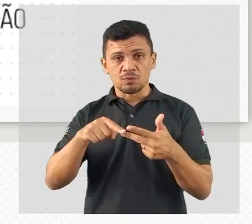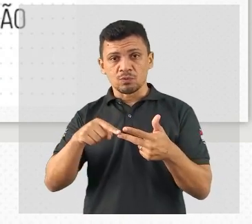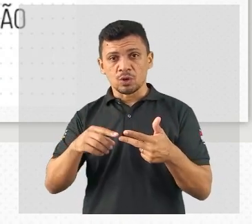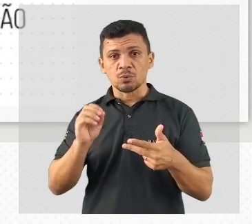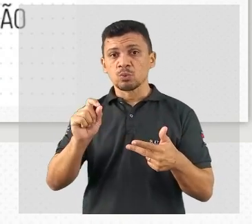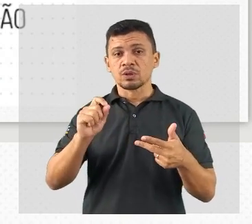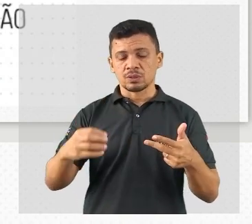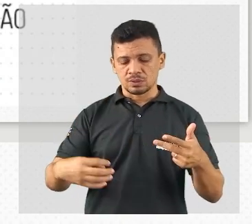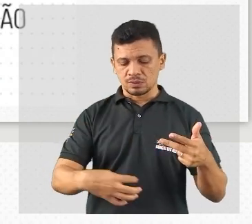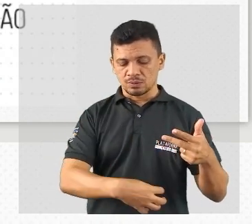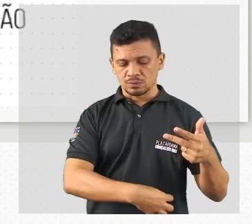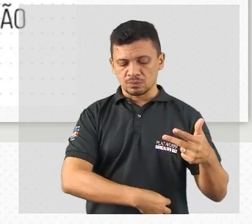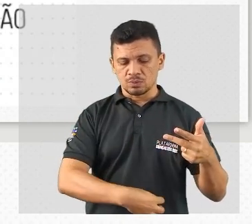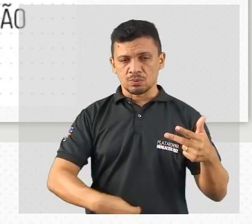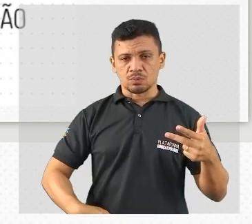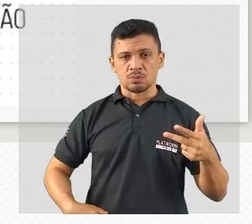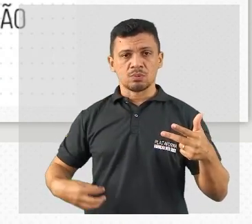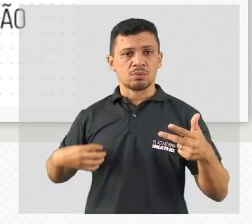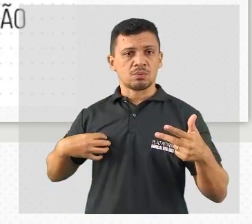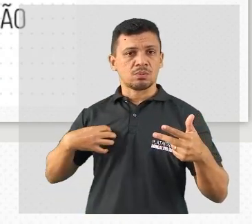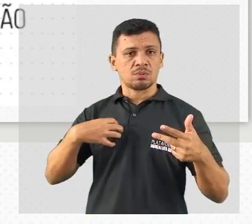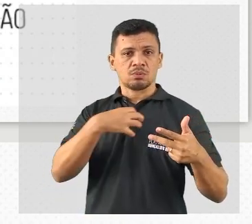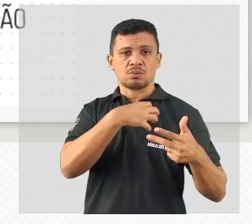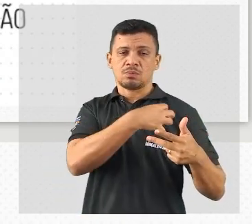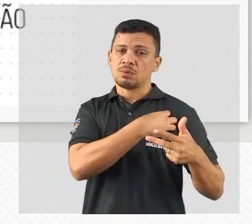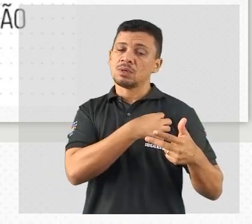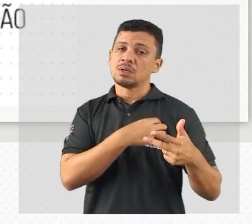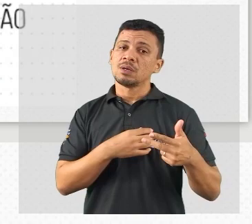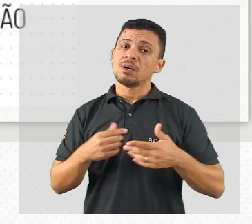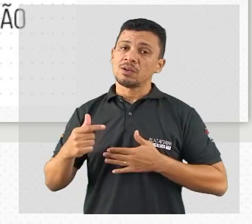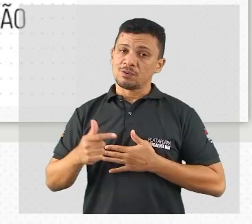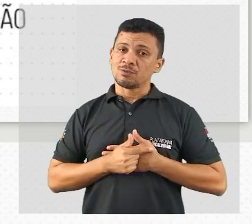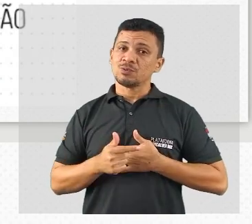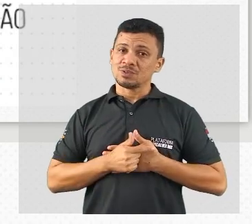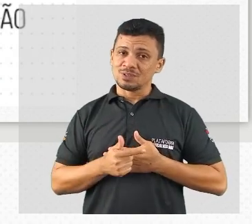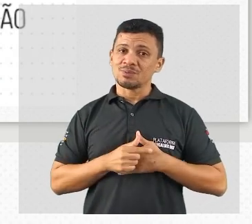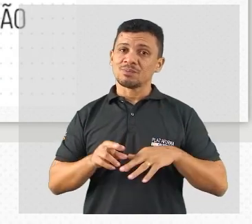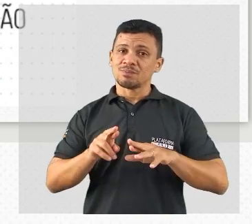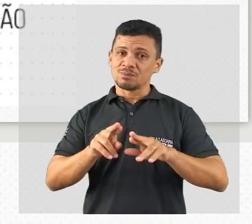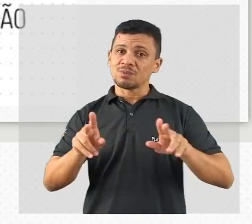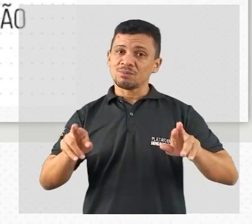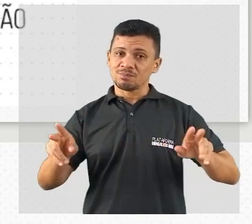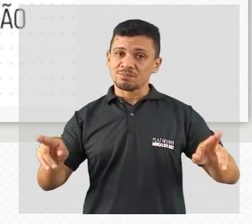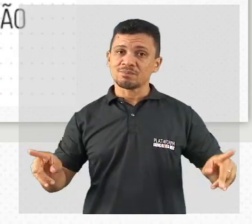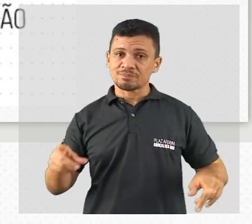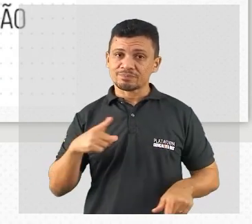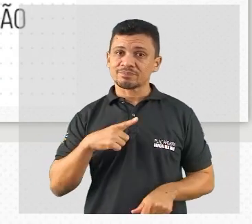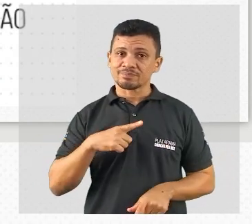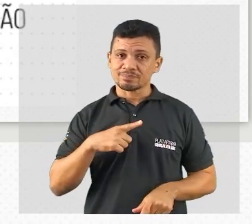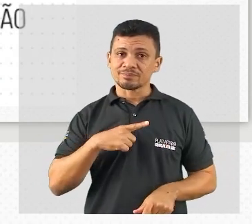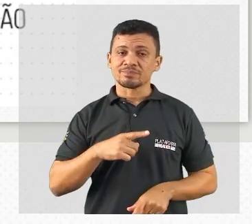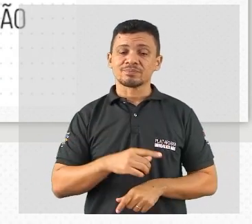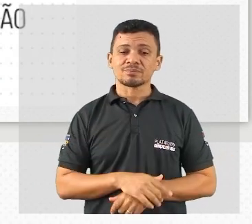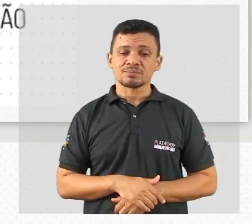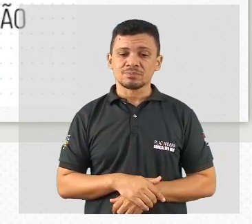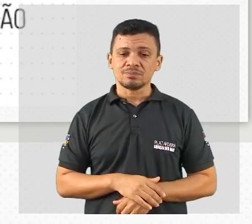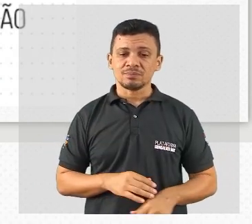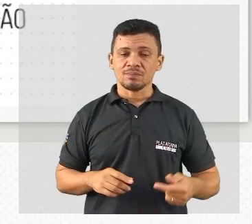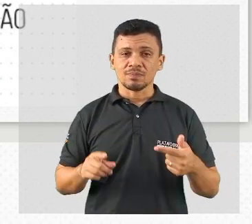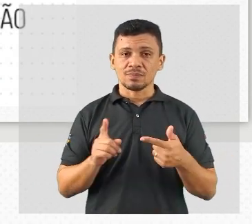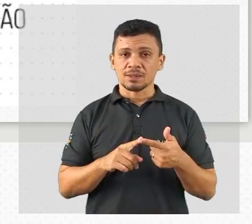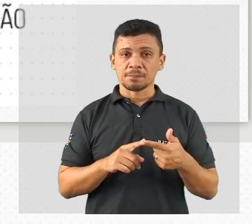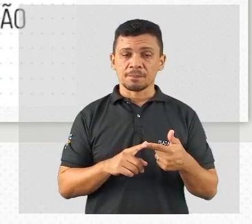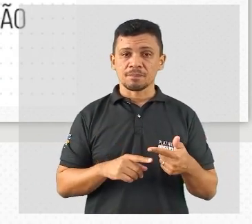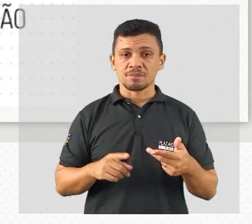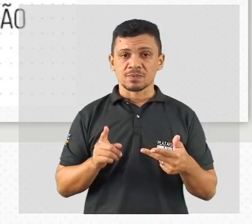Eles formam os órgãos. Aí também, dependendo da sua função, nós vamos ter vários órgãos diferentes, tá bom? E